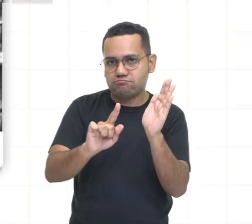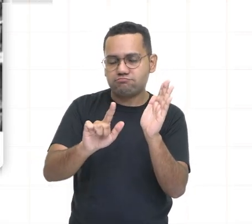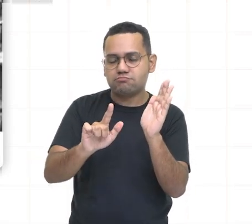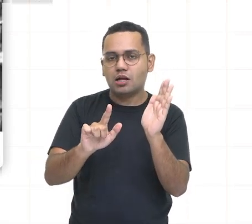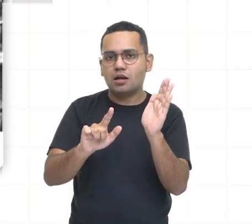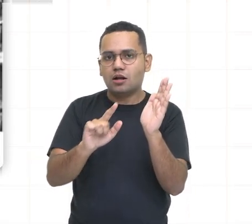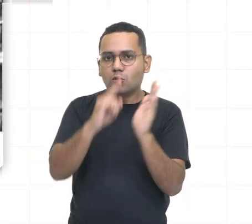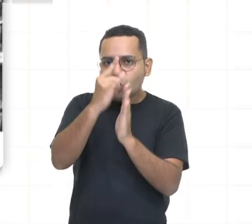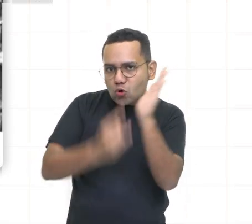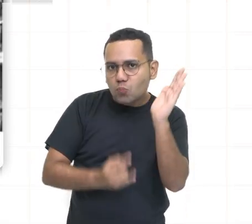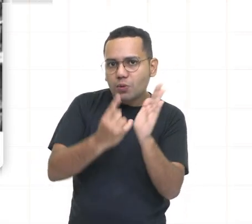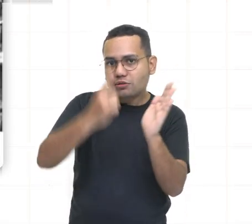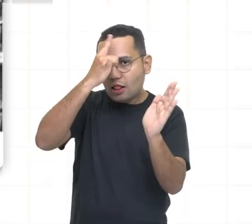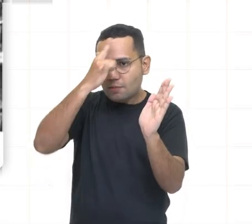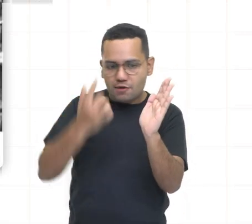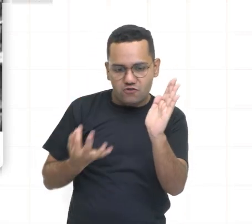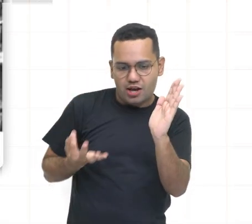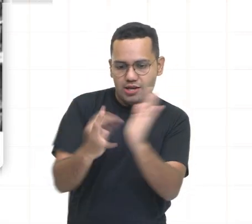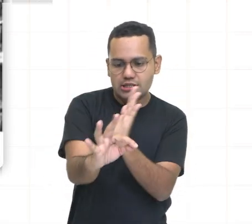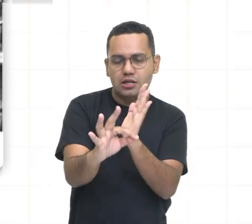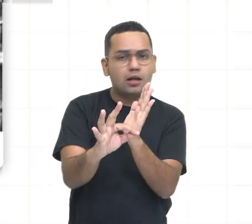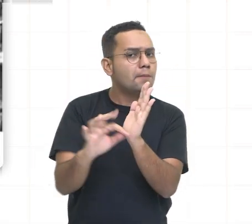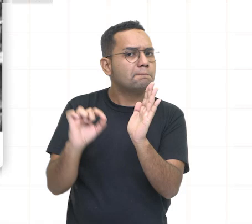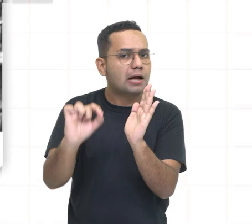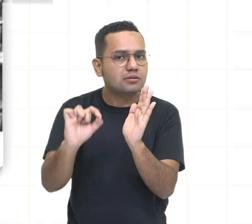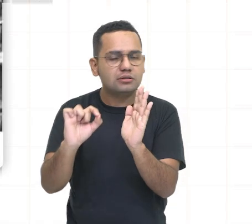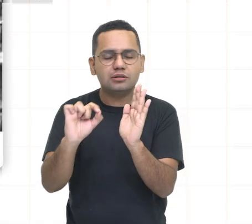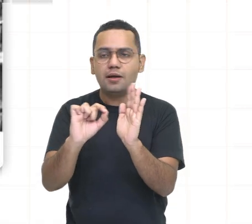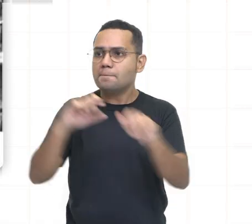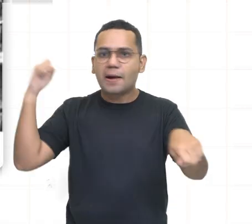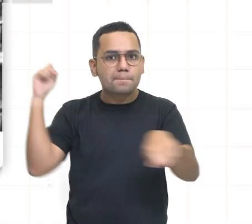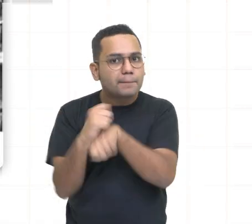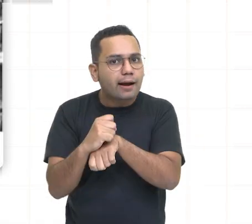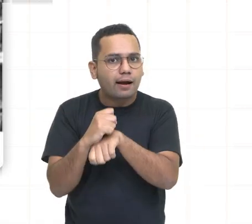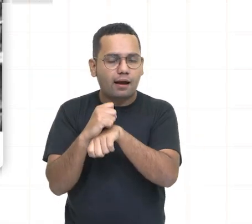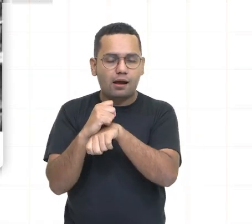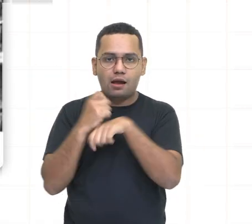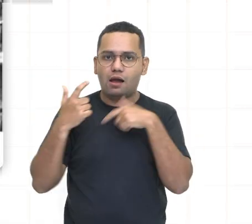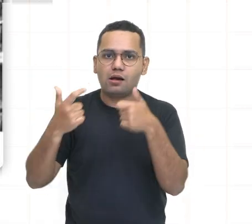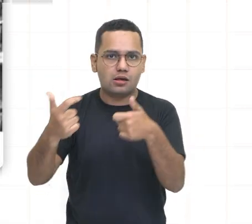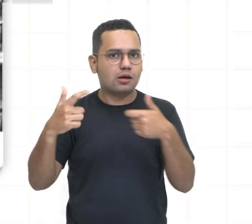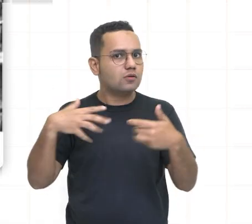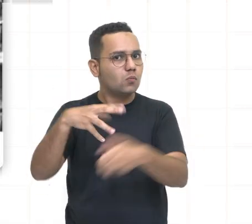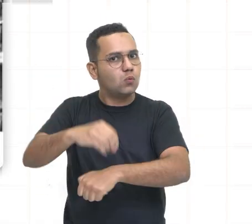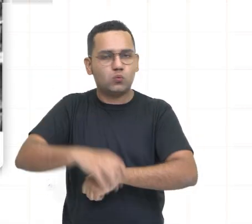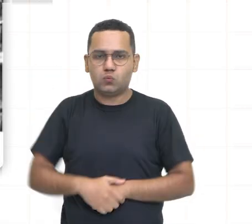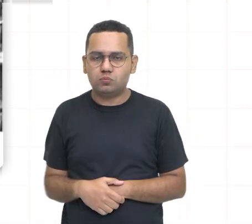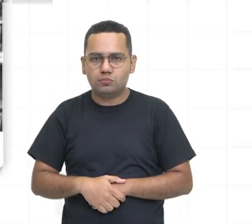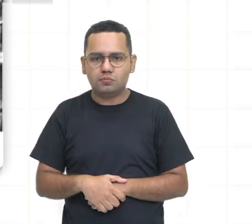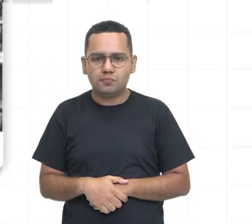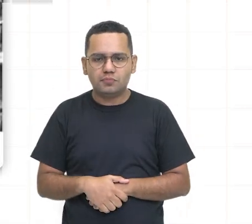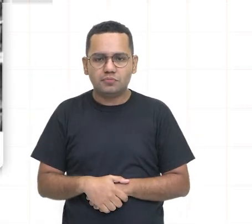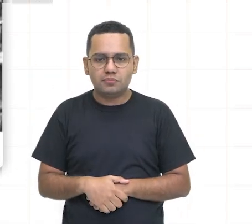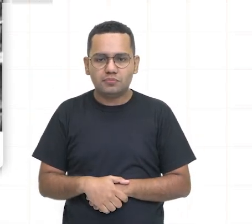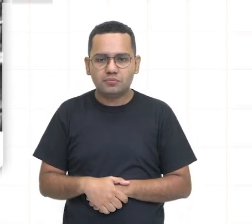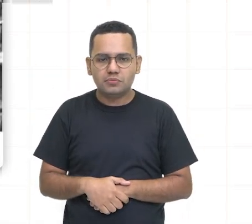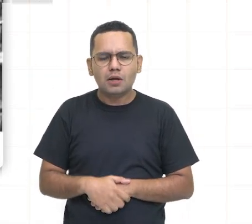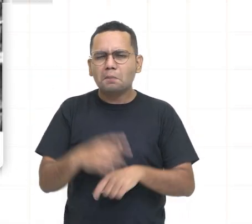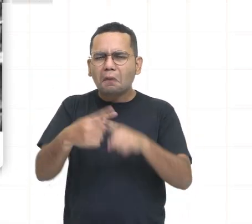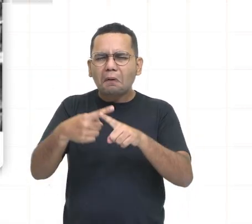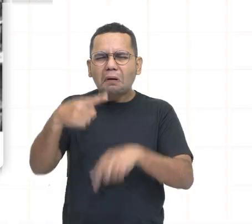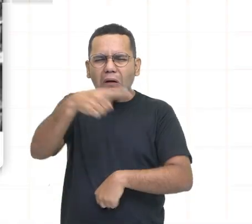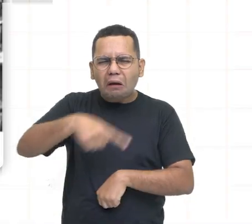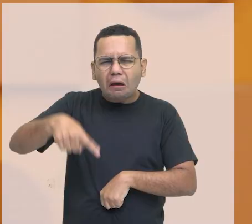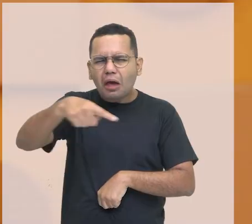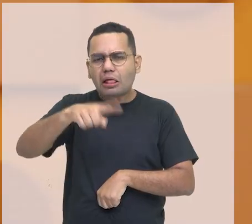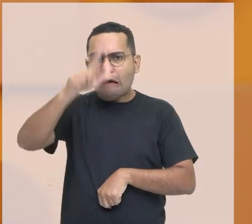Alemanha ali na rendição da Primeira Guerra Mundial. A Alemanha saiu totalmente humilhada da Primeira